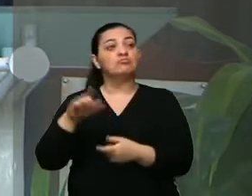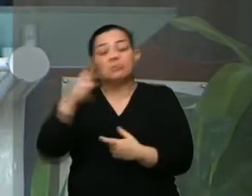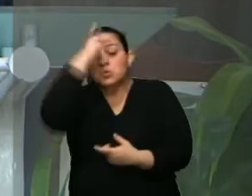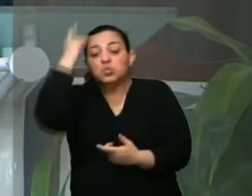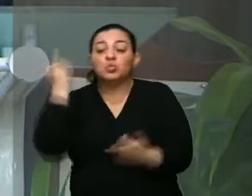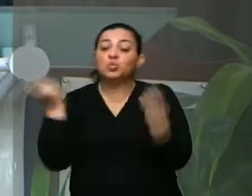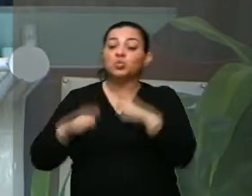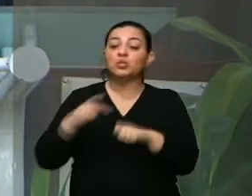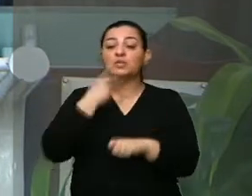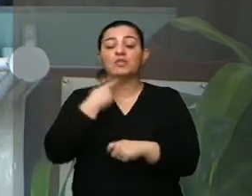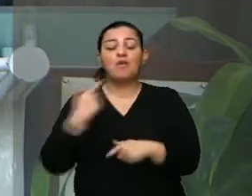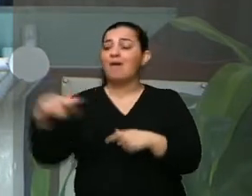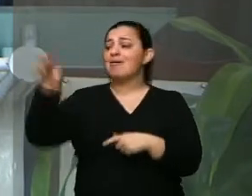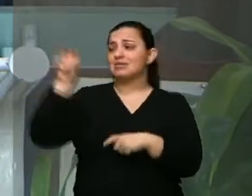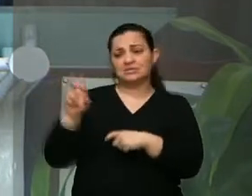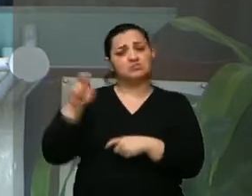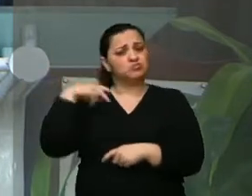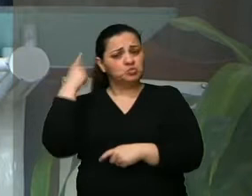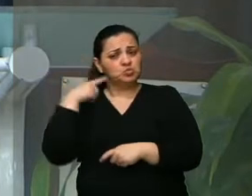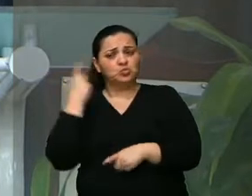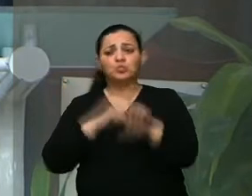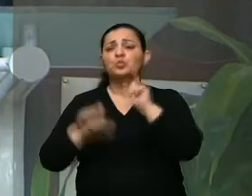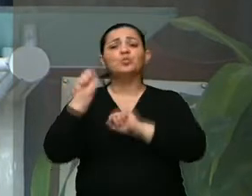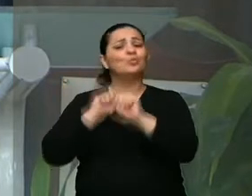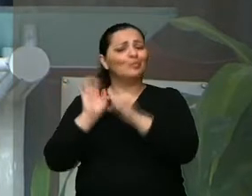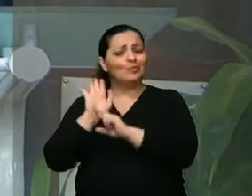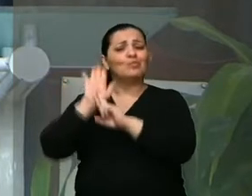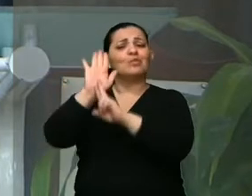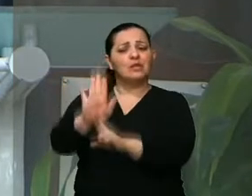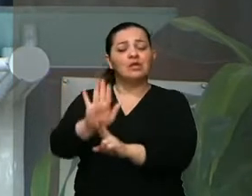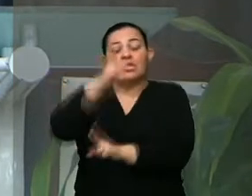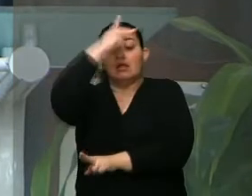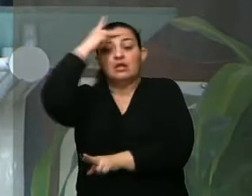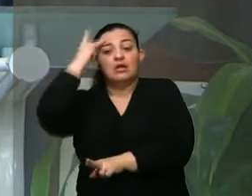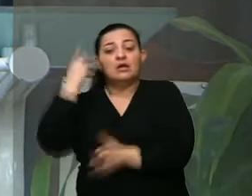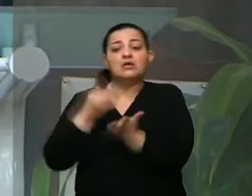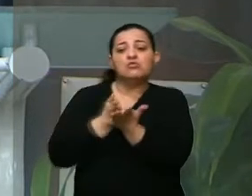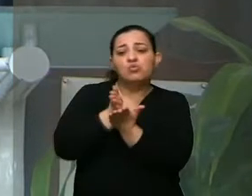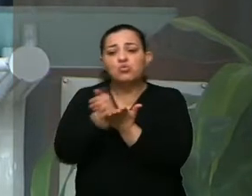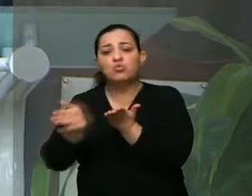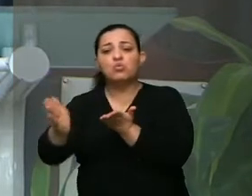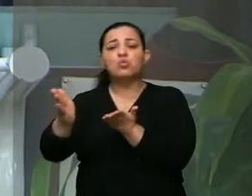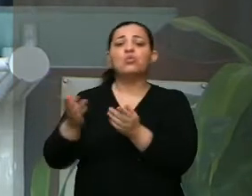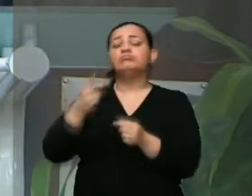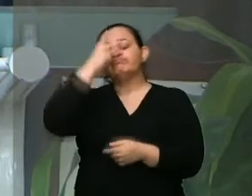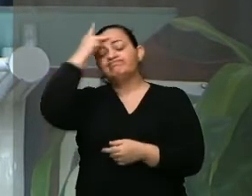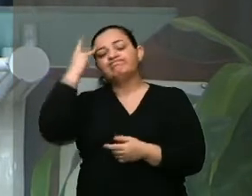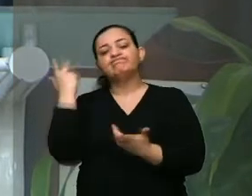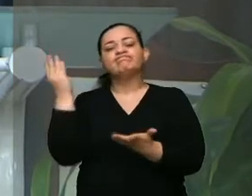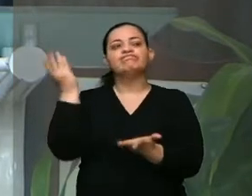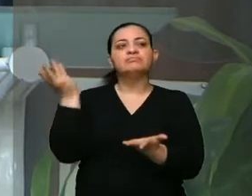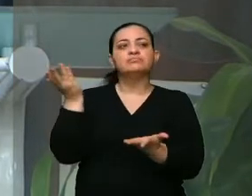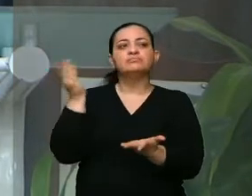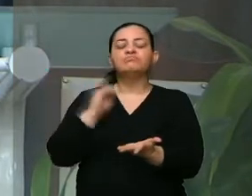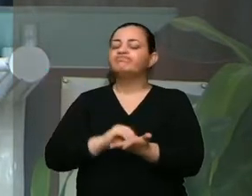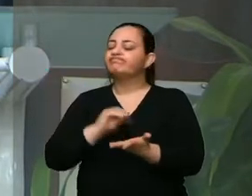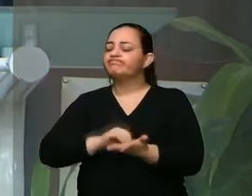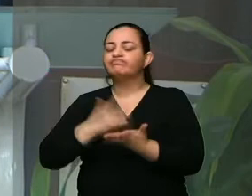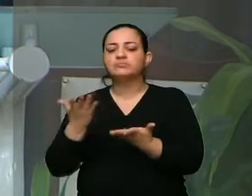dizer essas cinco loucas representa pessoas que se desviam pessoas que